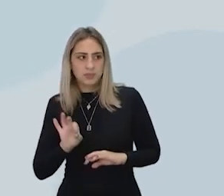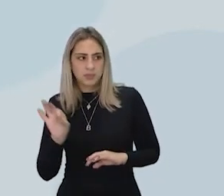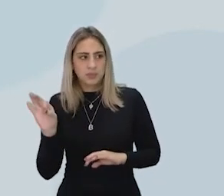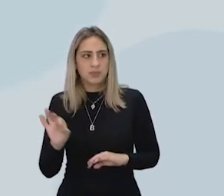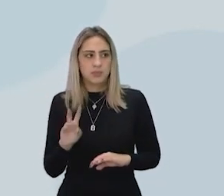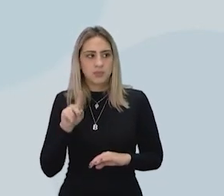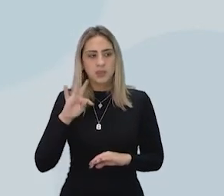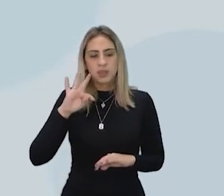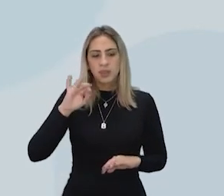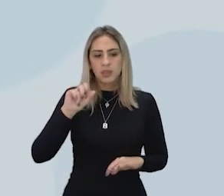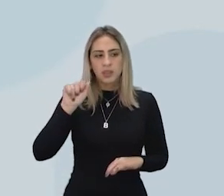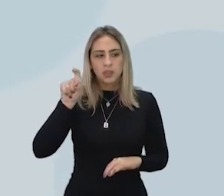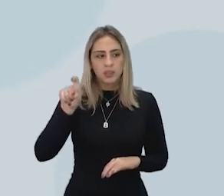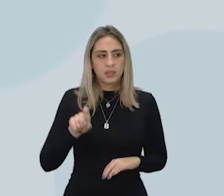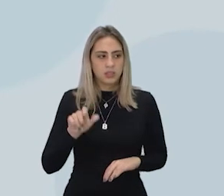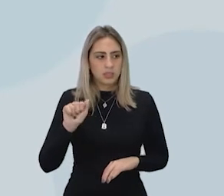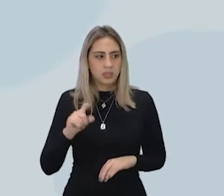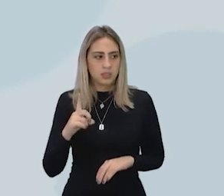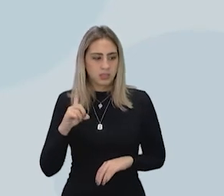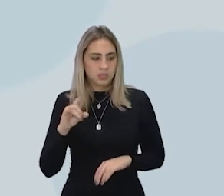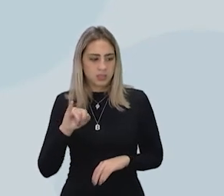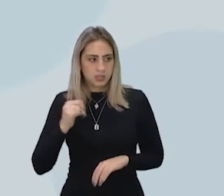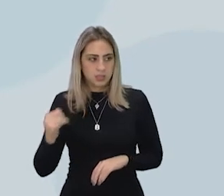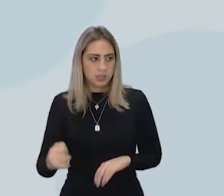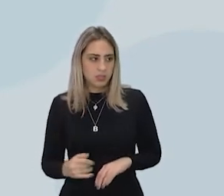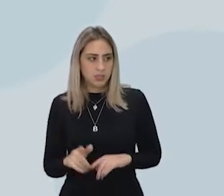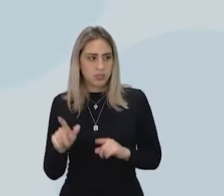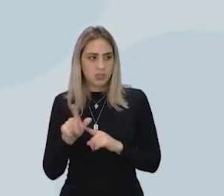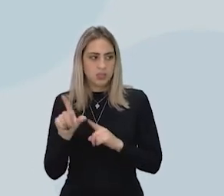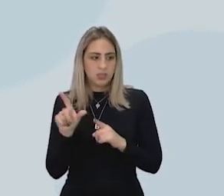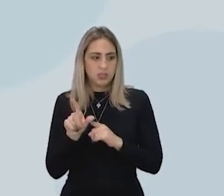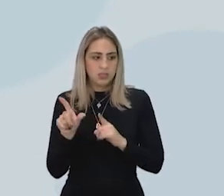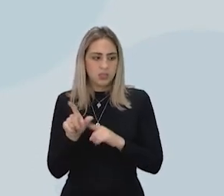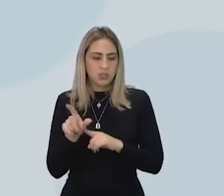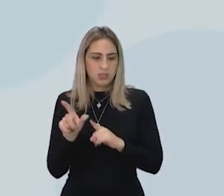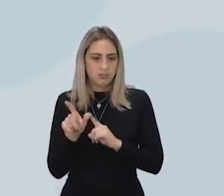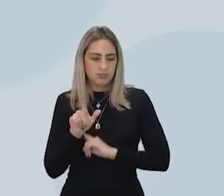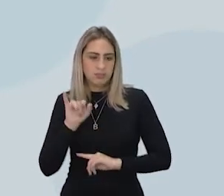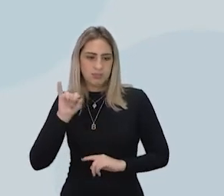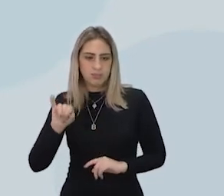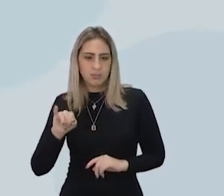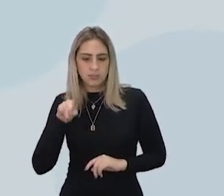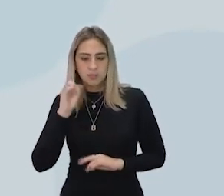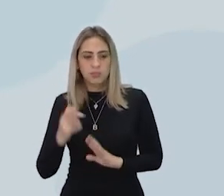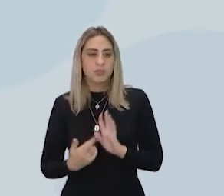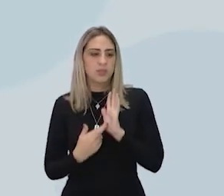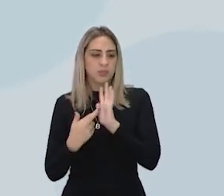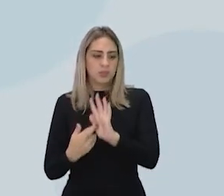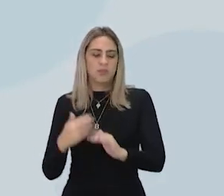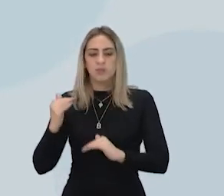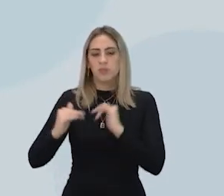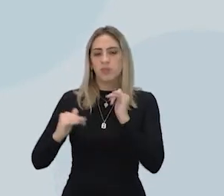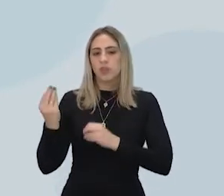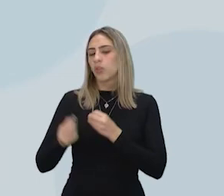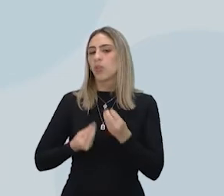de taxa de juros e vai representar pela letra I. Então, matematicamente, a gente pode representar isso como, ó,